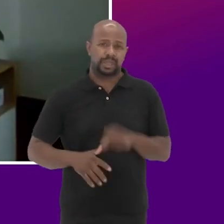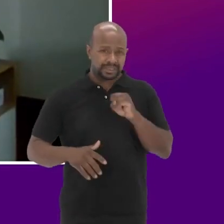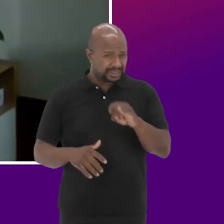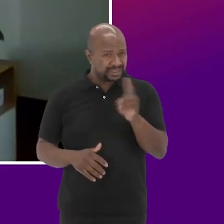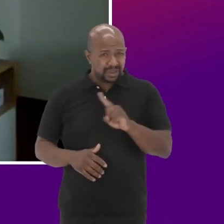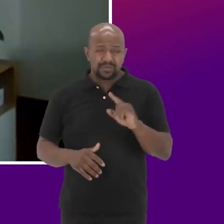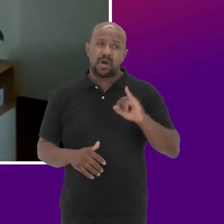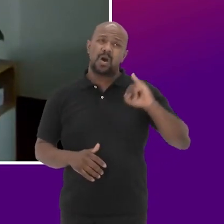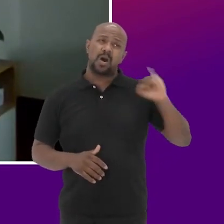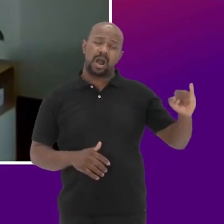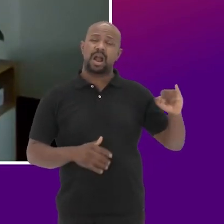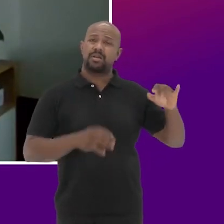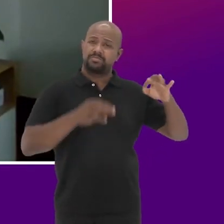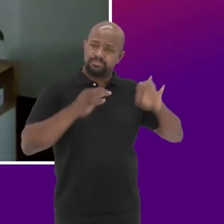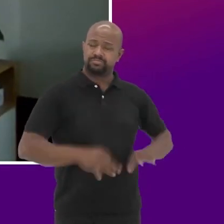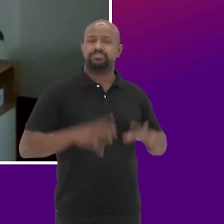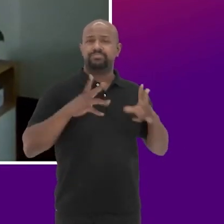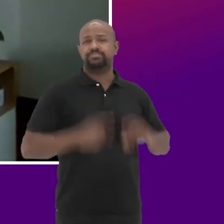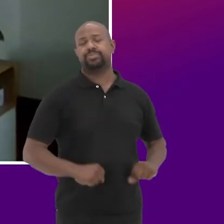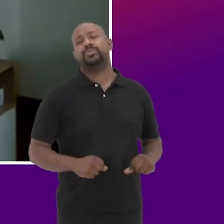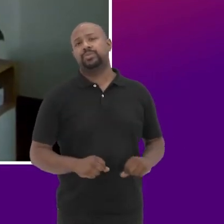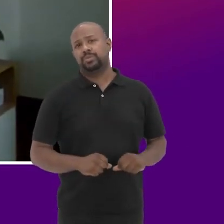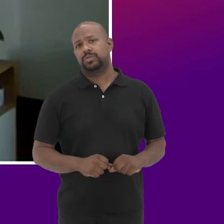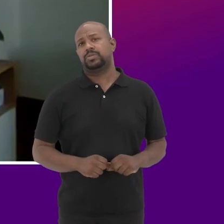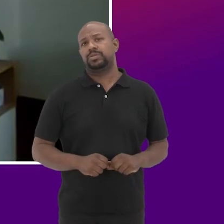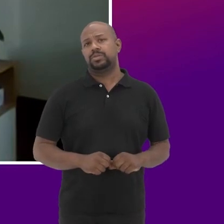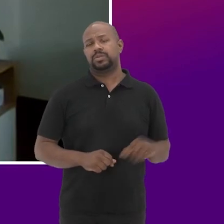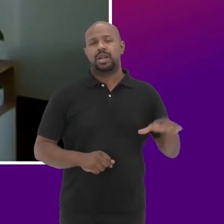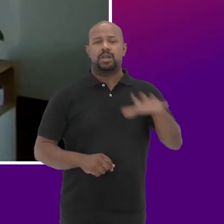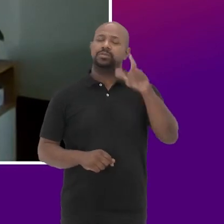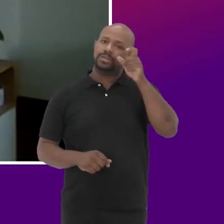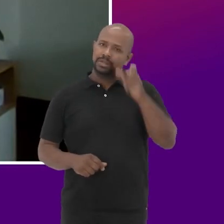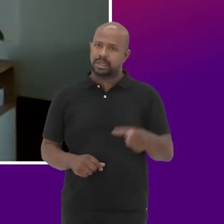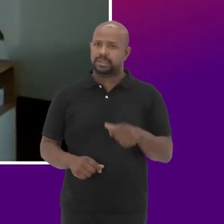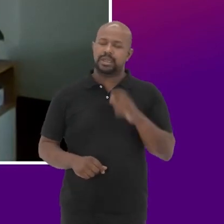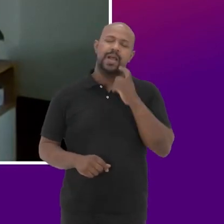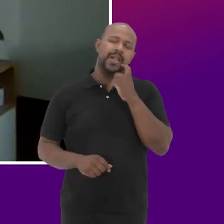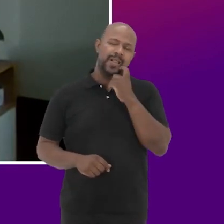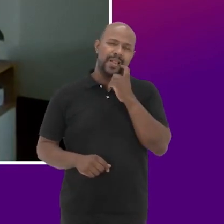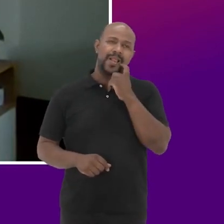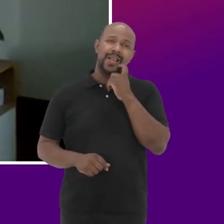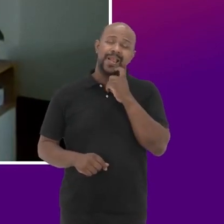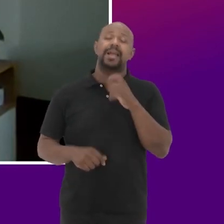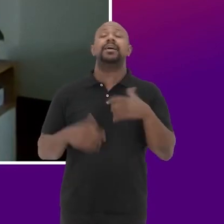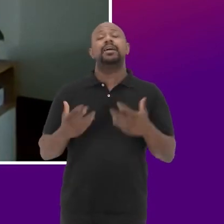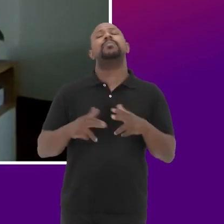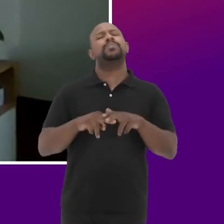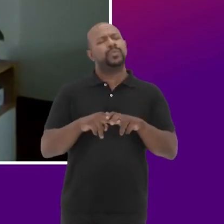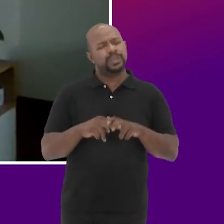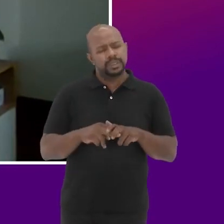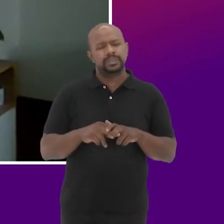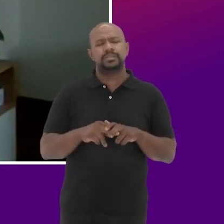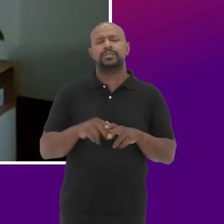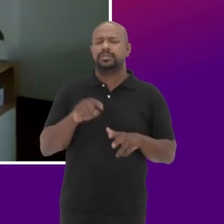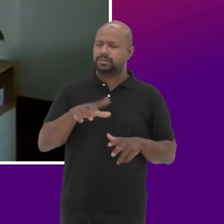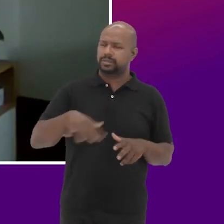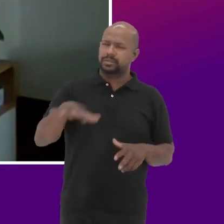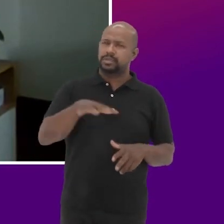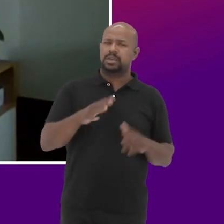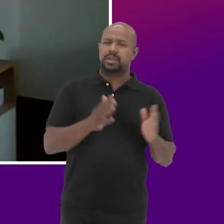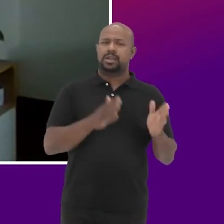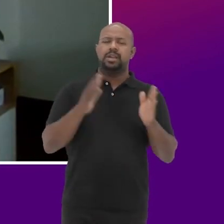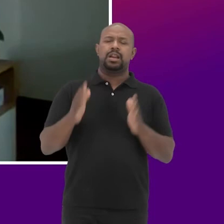se isso não for comunicado da forma adequada aos interessados. E por isso que,